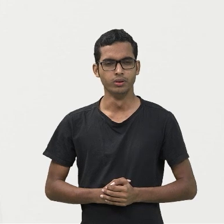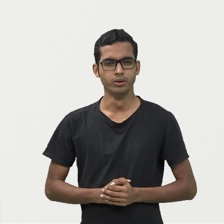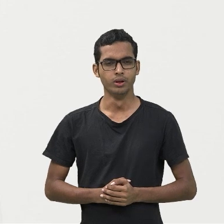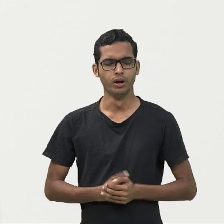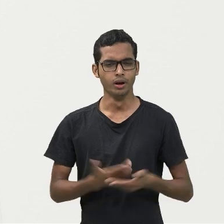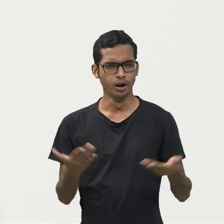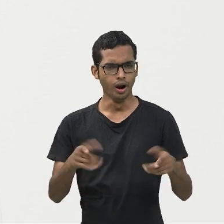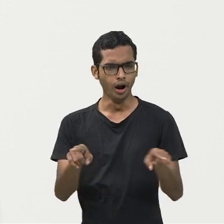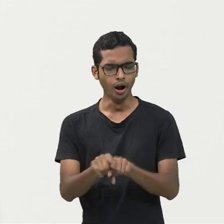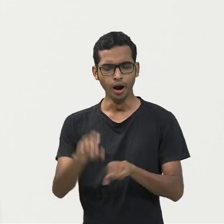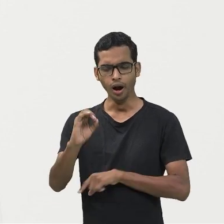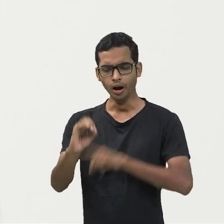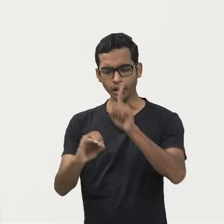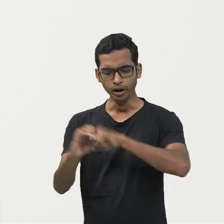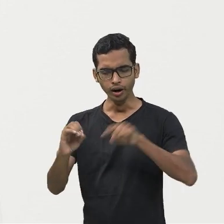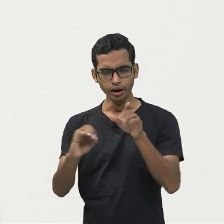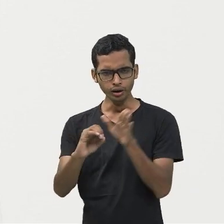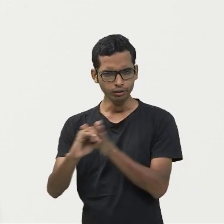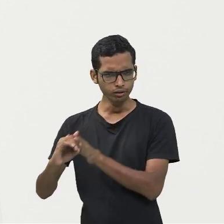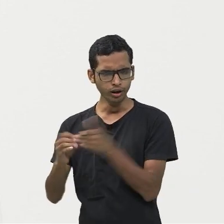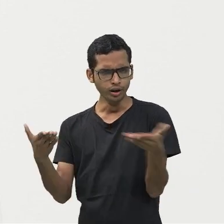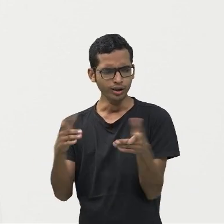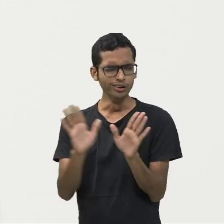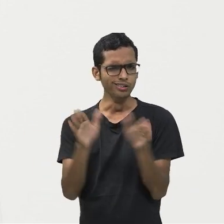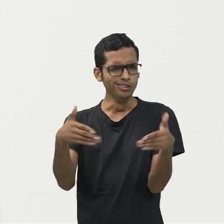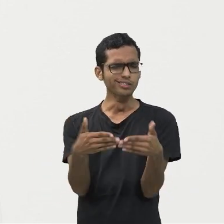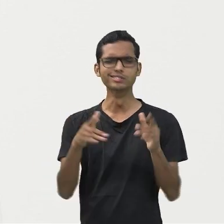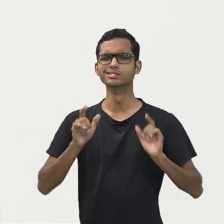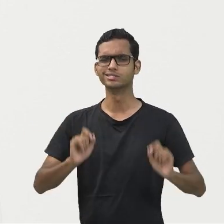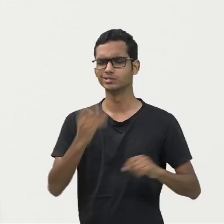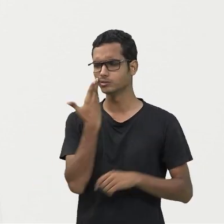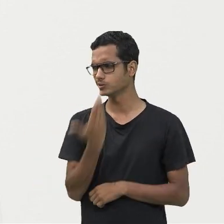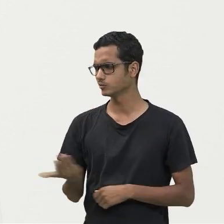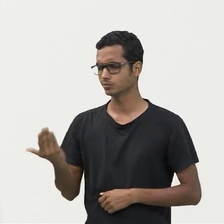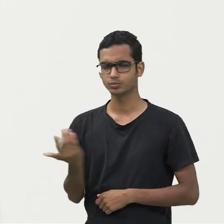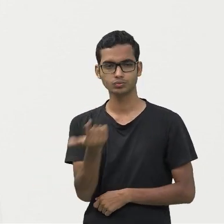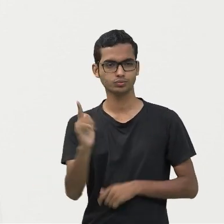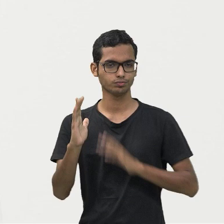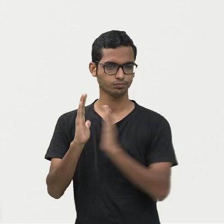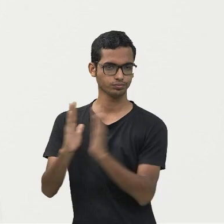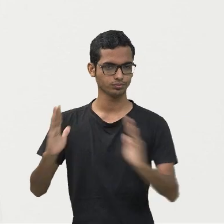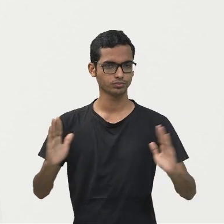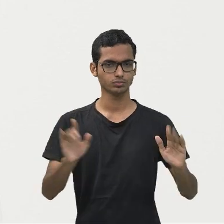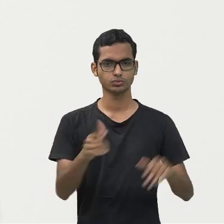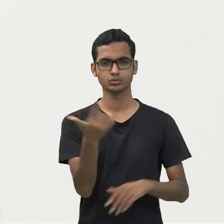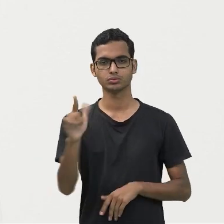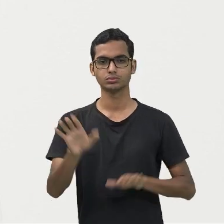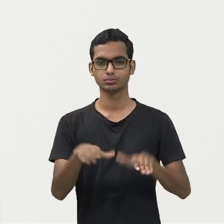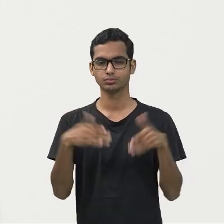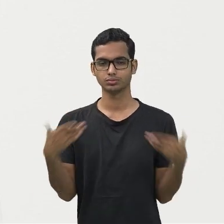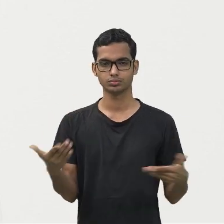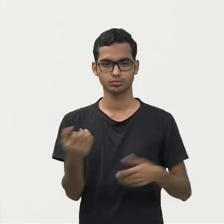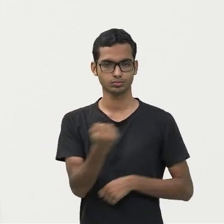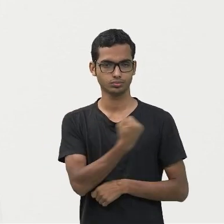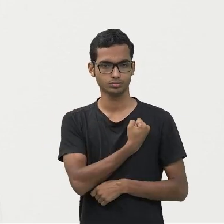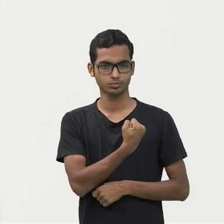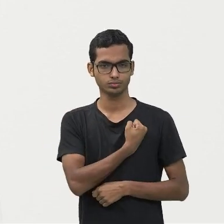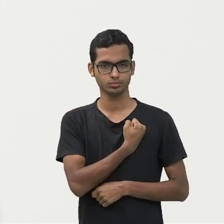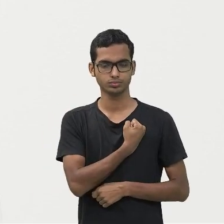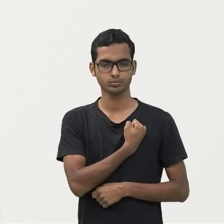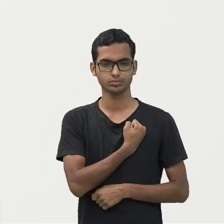zero. Tá? E aqui, ó, quem é a minha outra sequência? Número, né, que